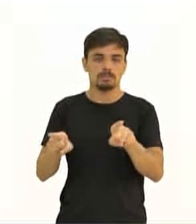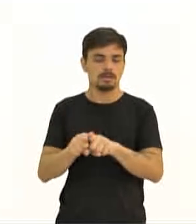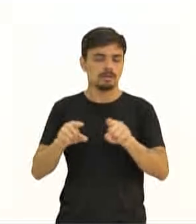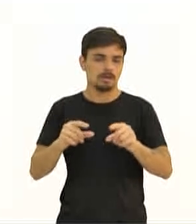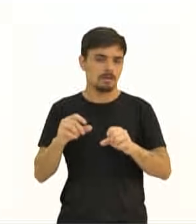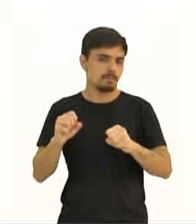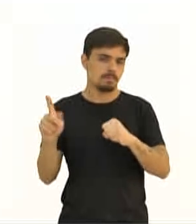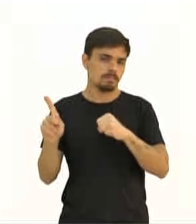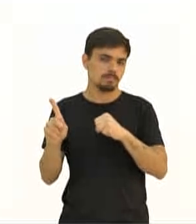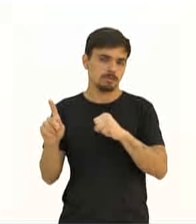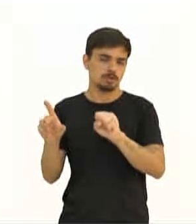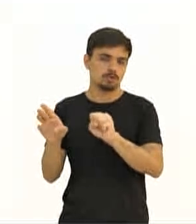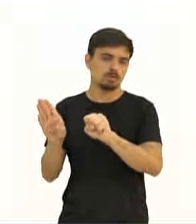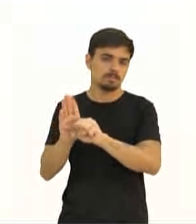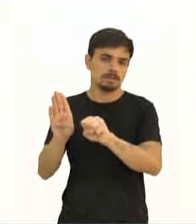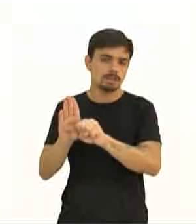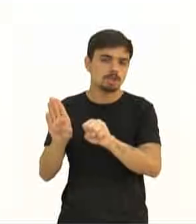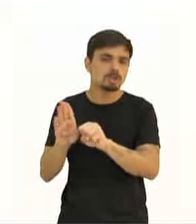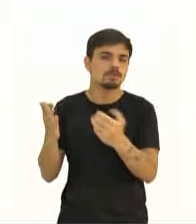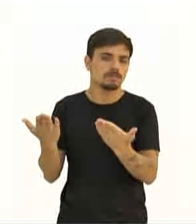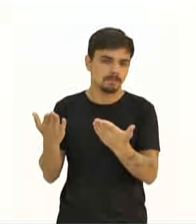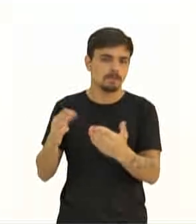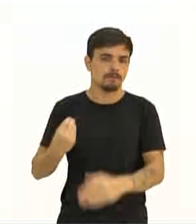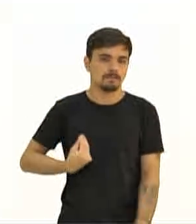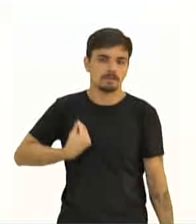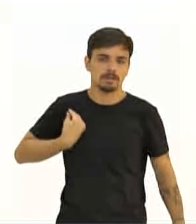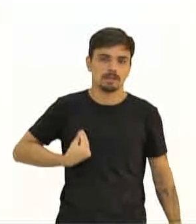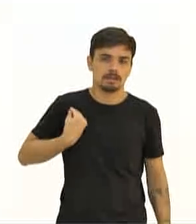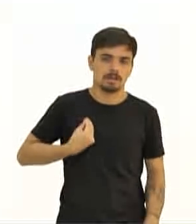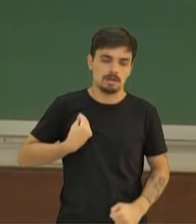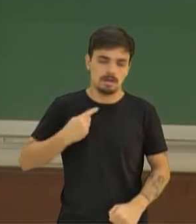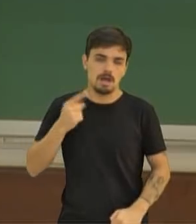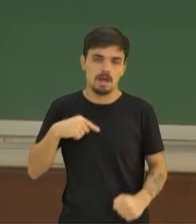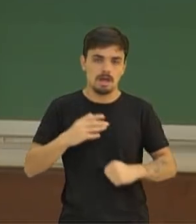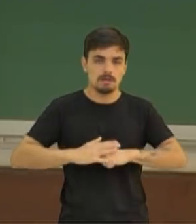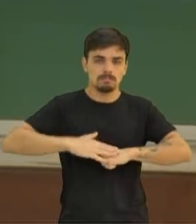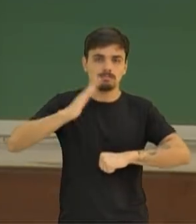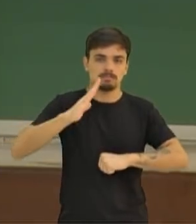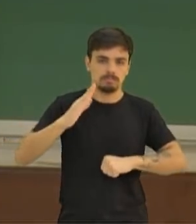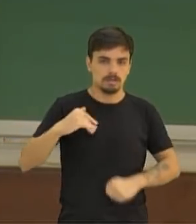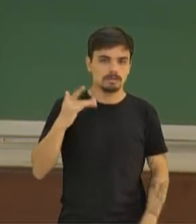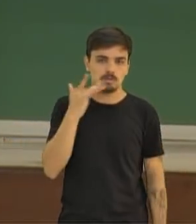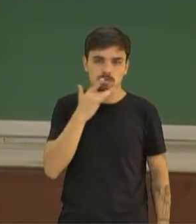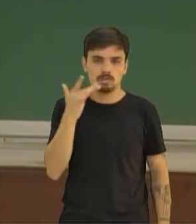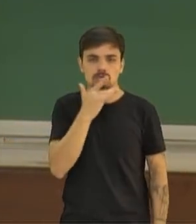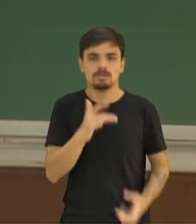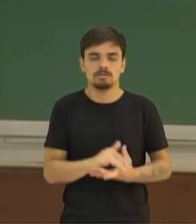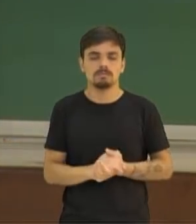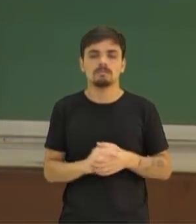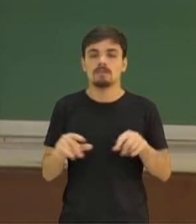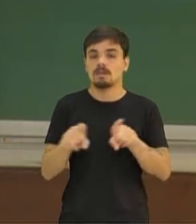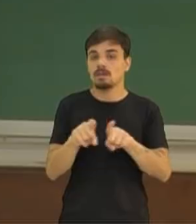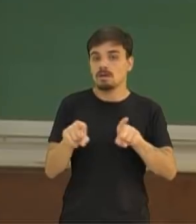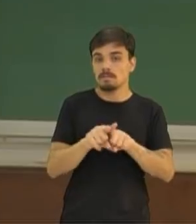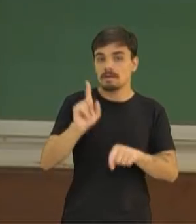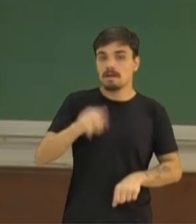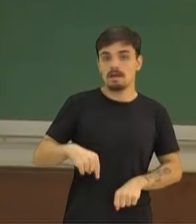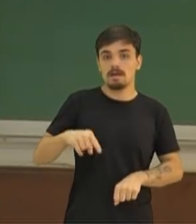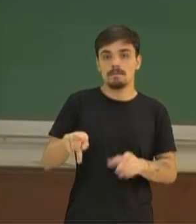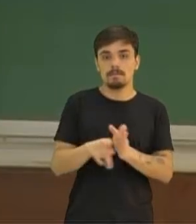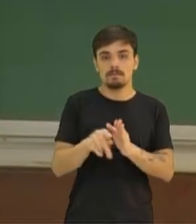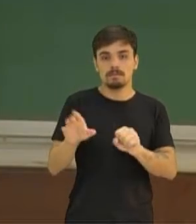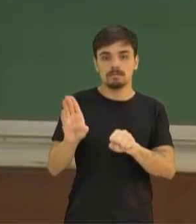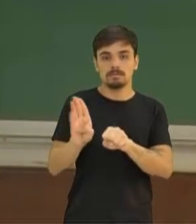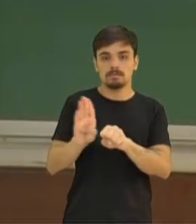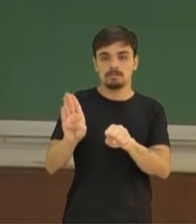o substantivo vida. Então, você vai ter uma vida muito mais gostosa. Quanto com o